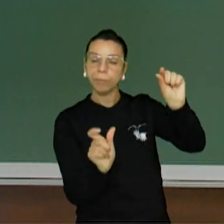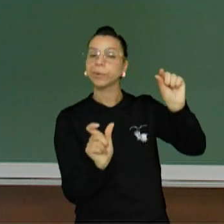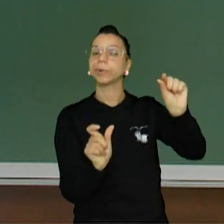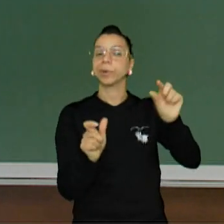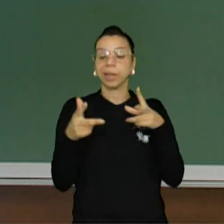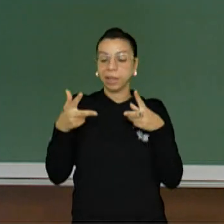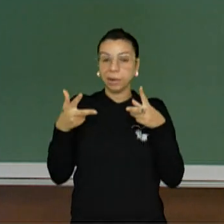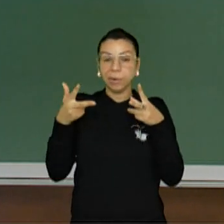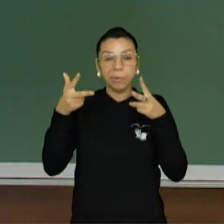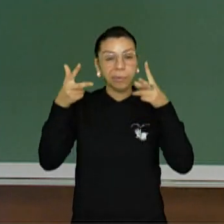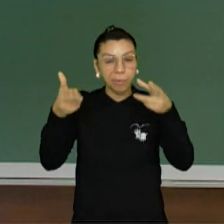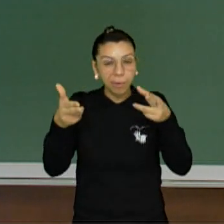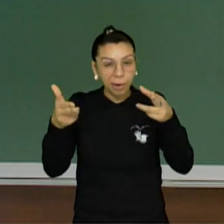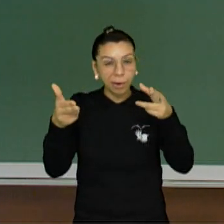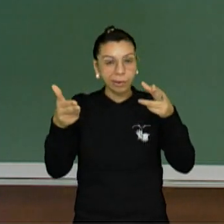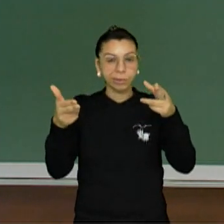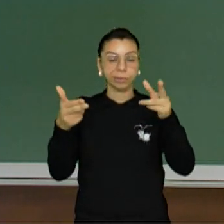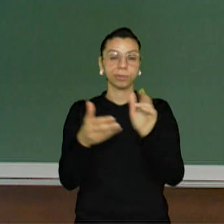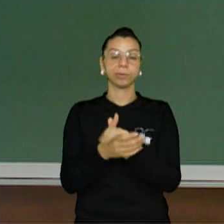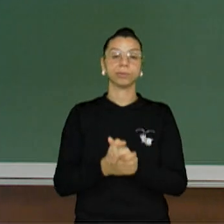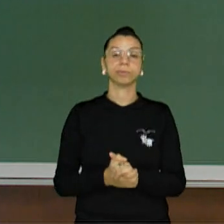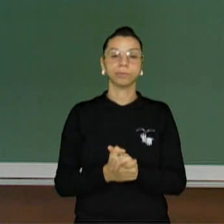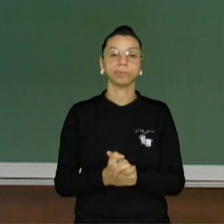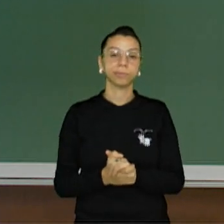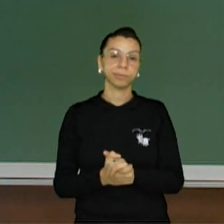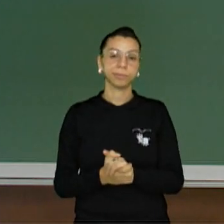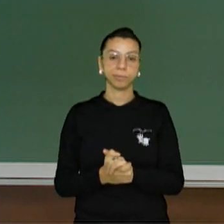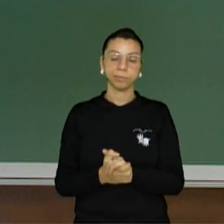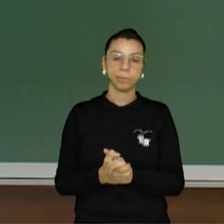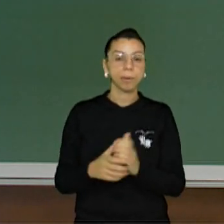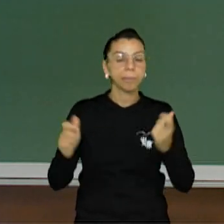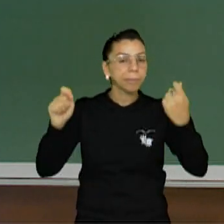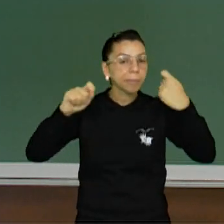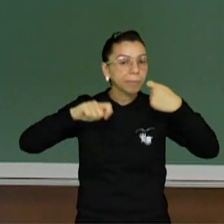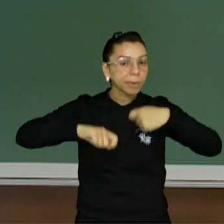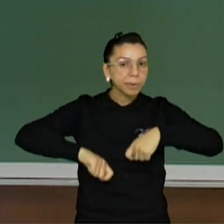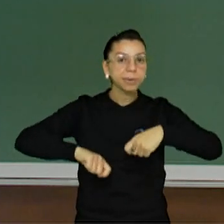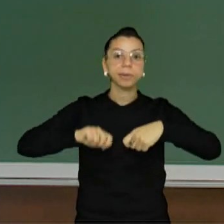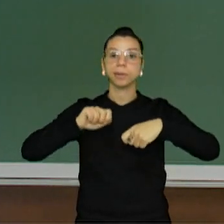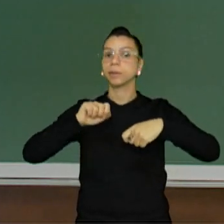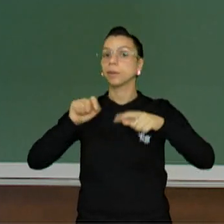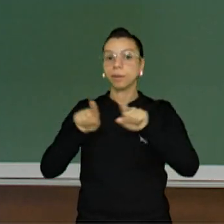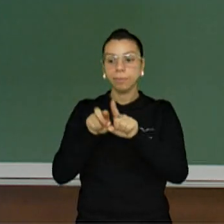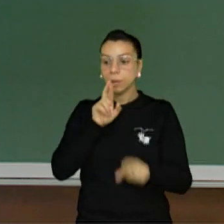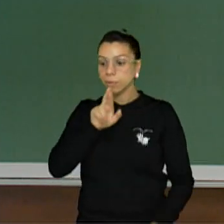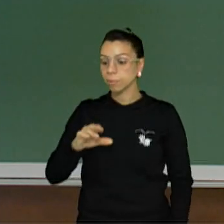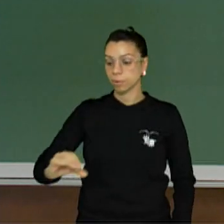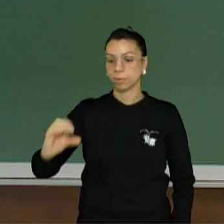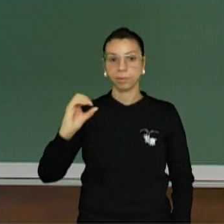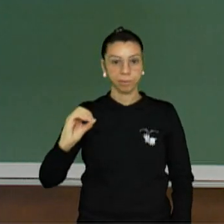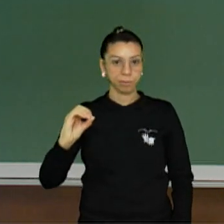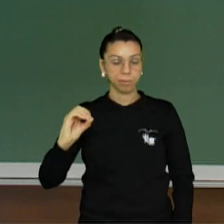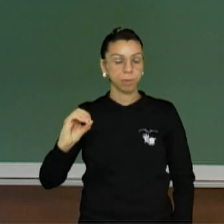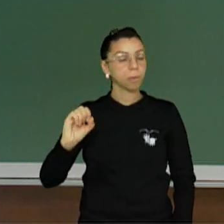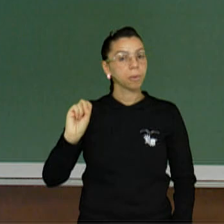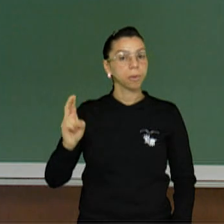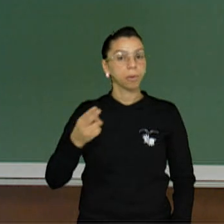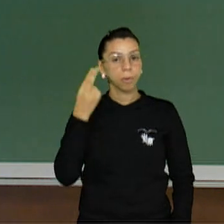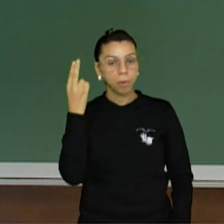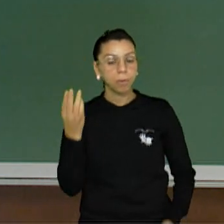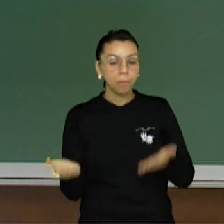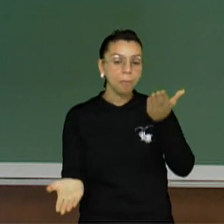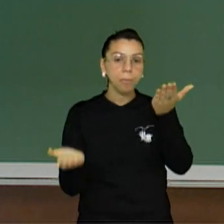são iguais, né? Linhas iguais ou colunas iguais, determinante 0 também. Ou proporcionais.